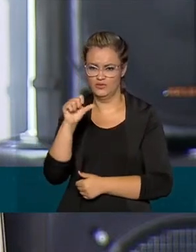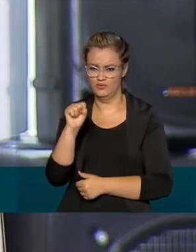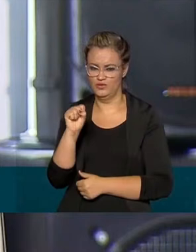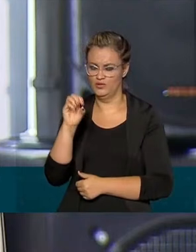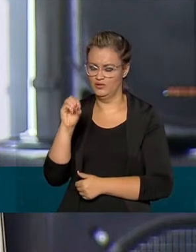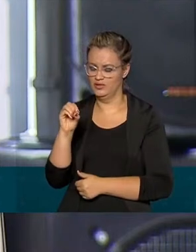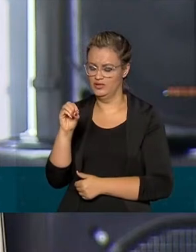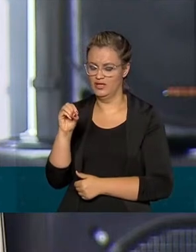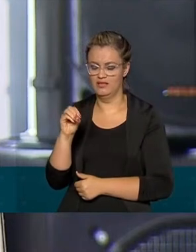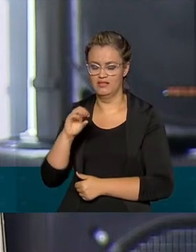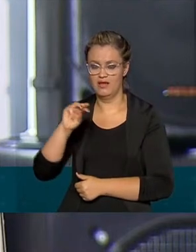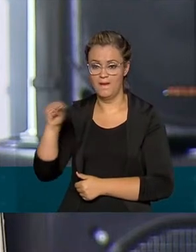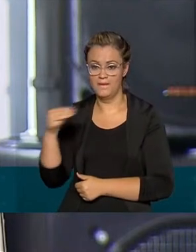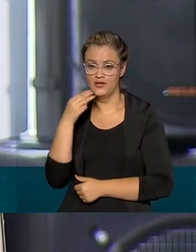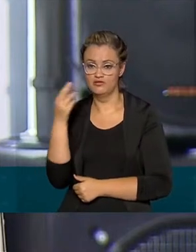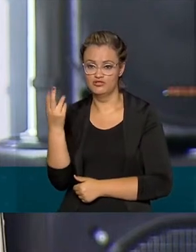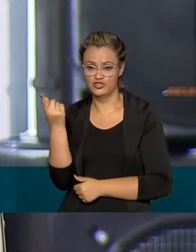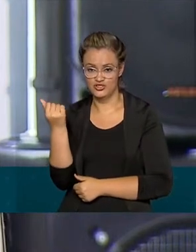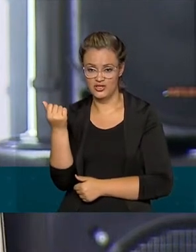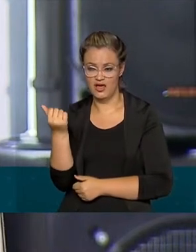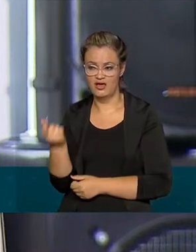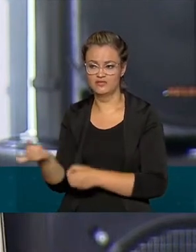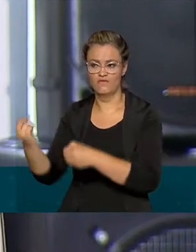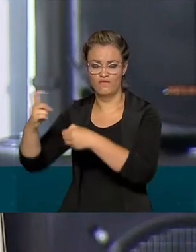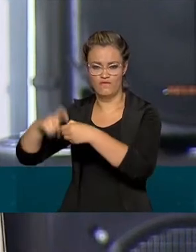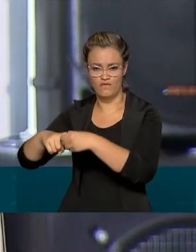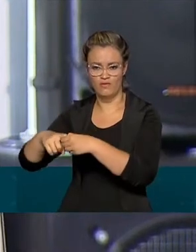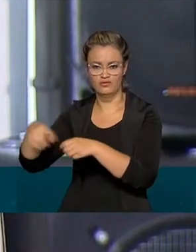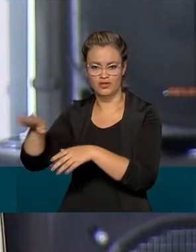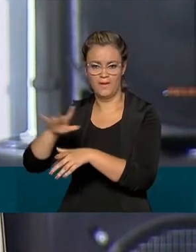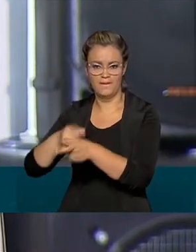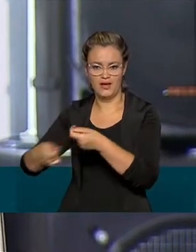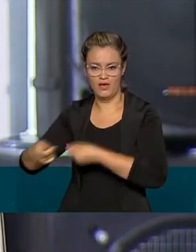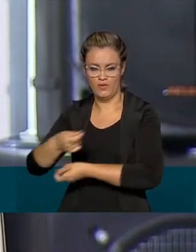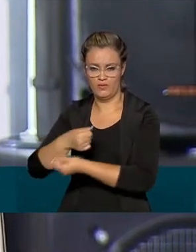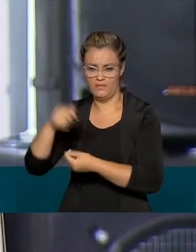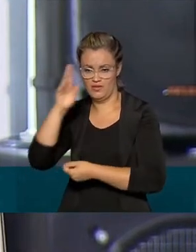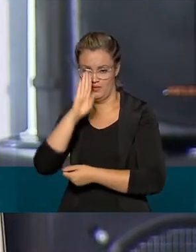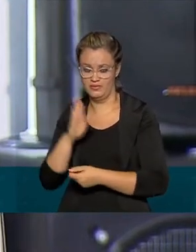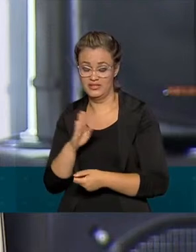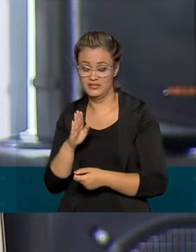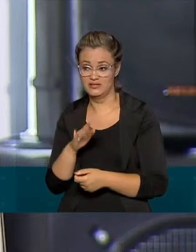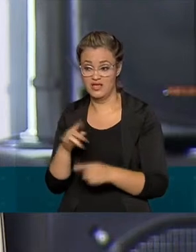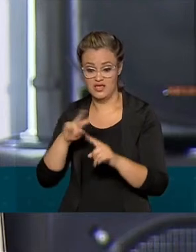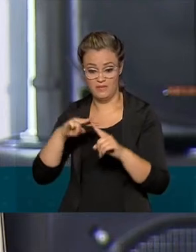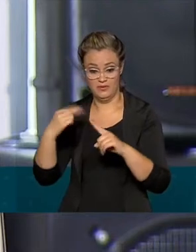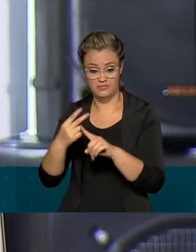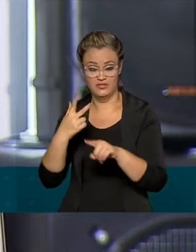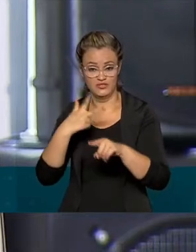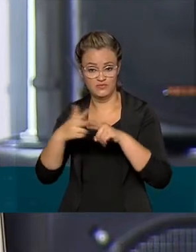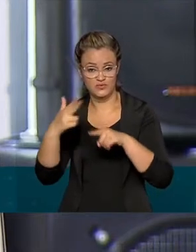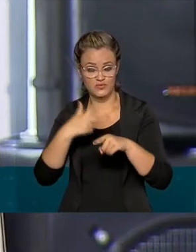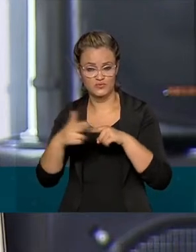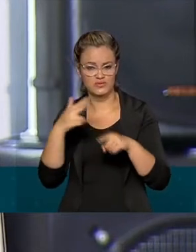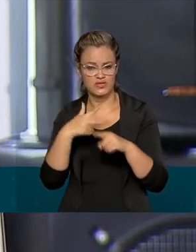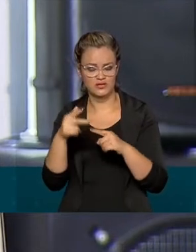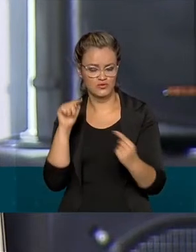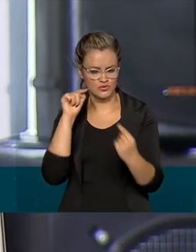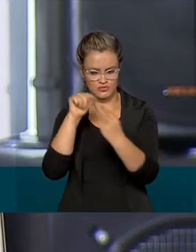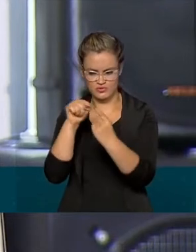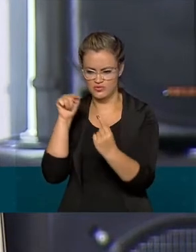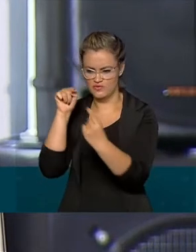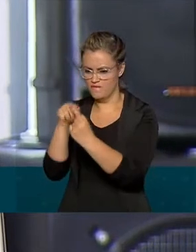reais para os cofres públicos e ampliando as perspectivas de sucesso no cumprimento dos